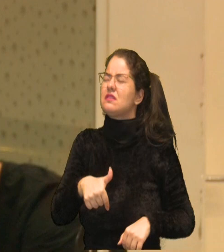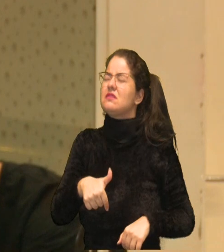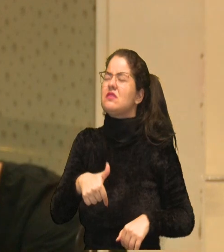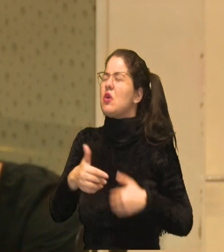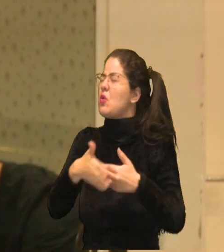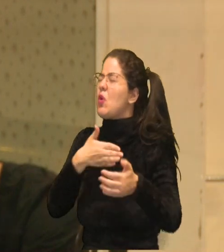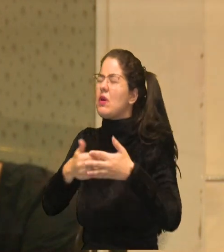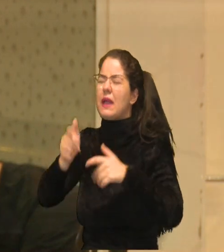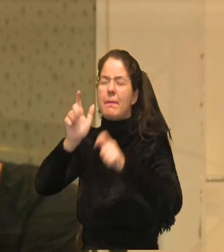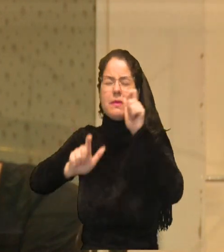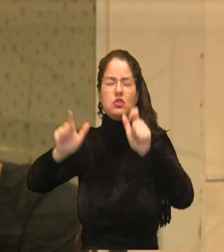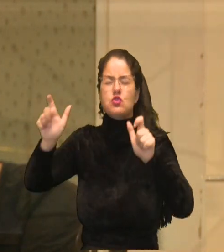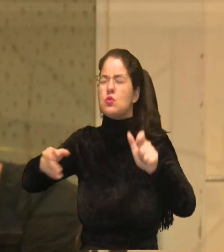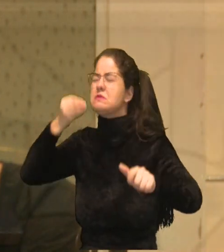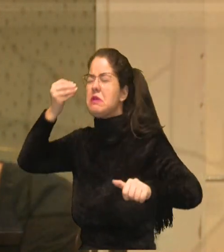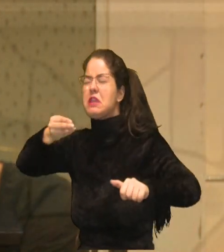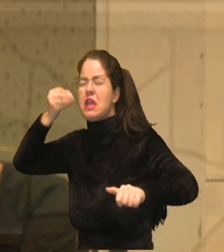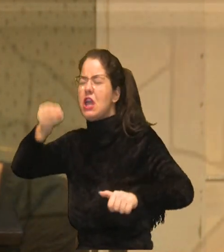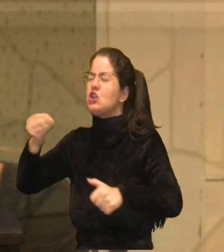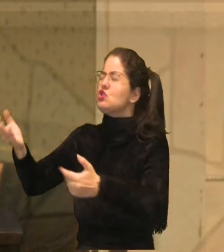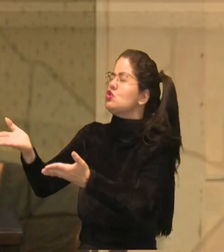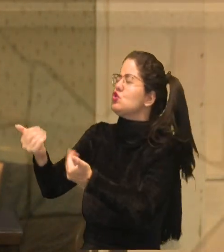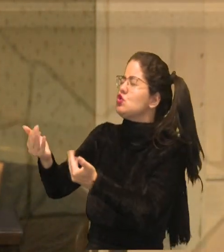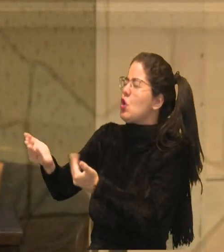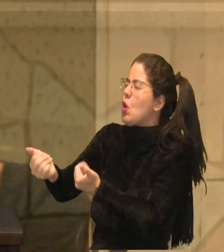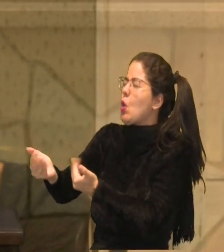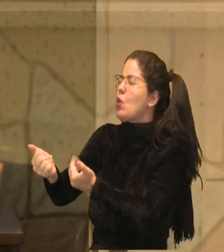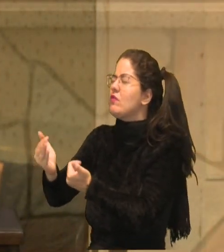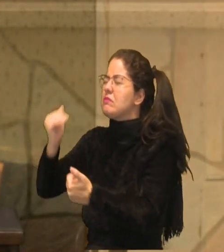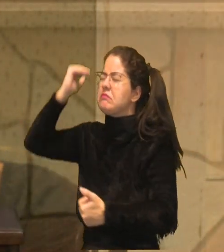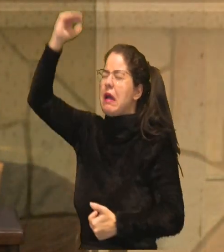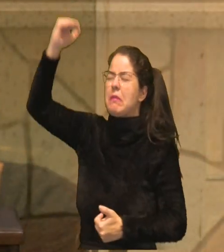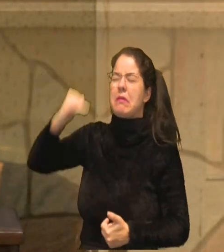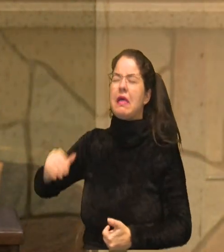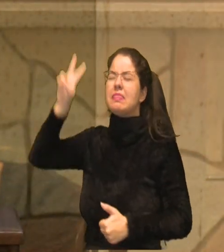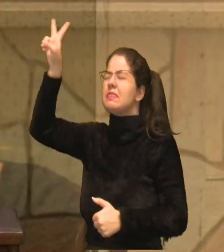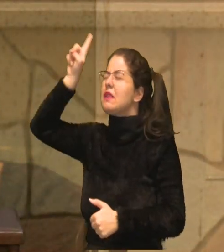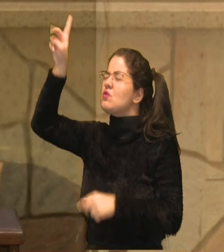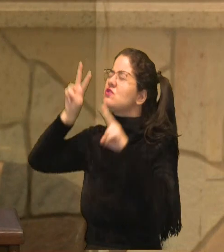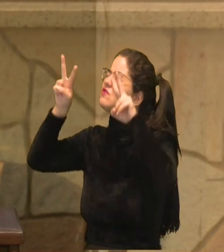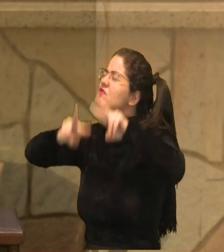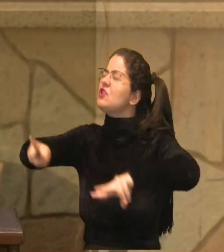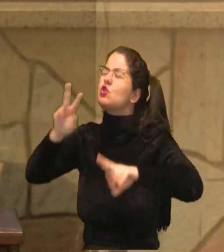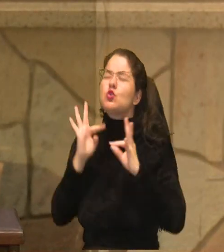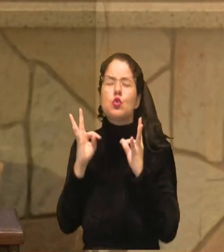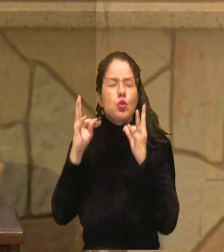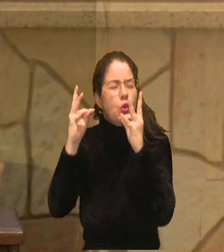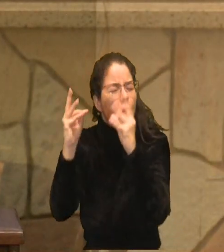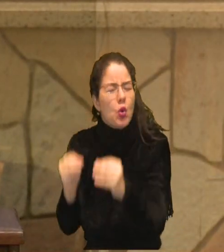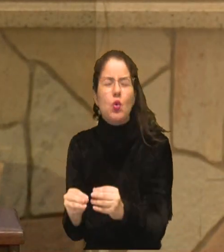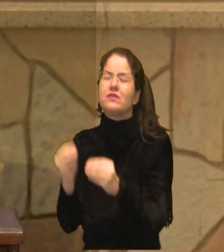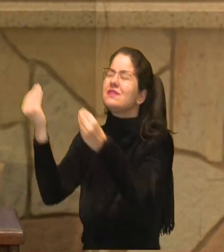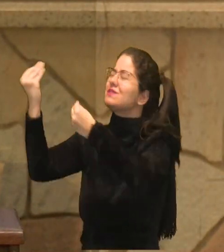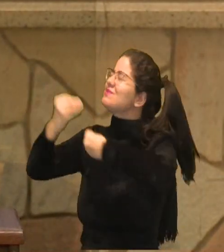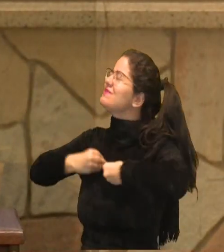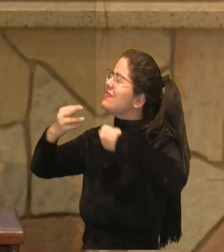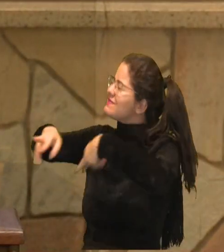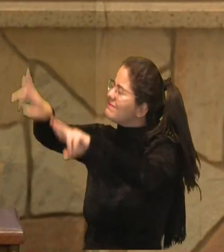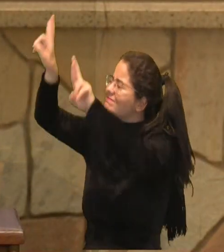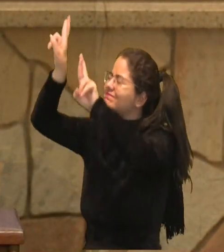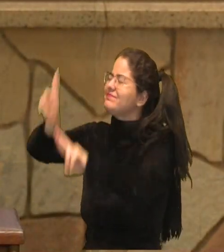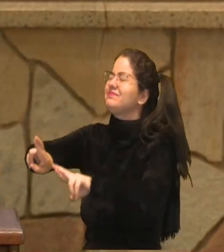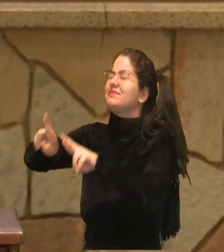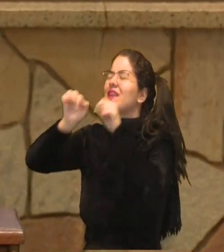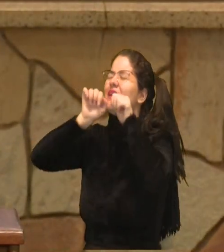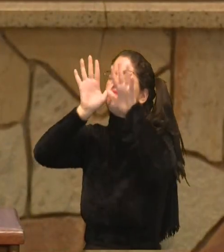experiente ao mais jovem, Senhor. Fala, Pai, aos nossos corações, traz esperança às nossas vidas, abençoa o